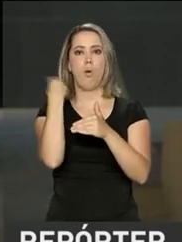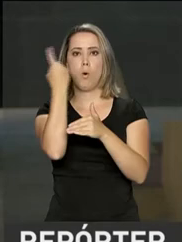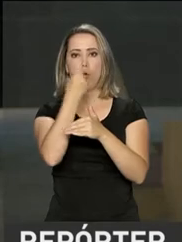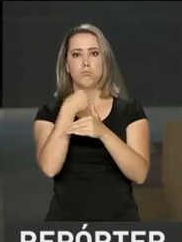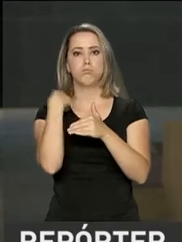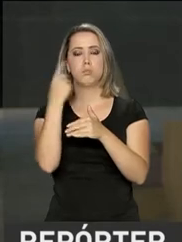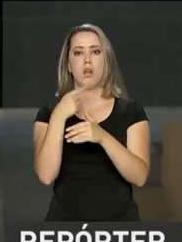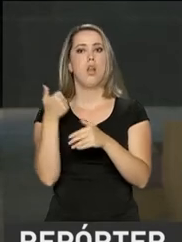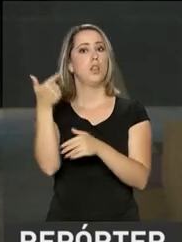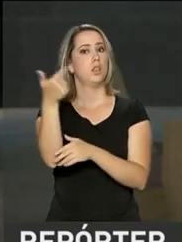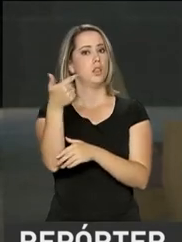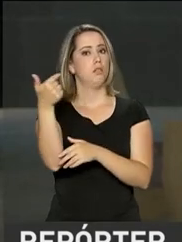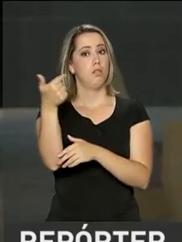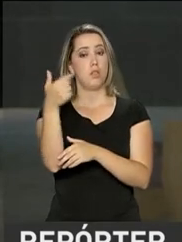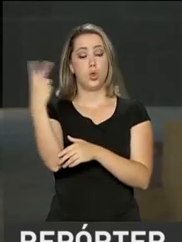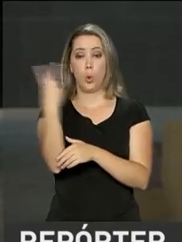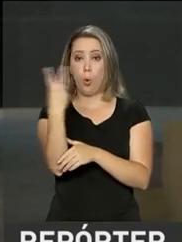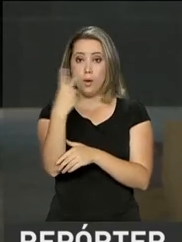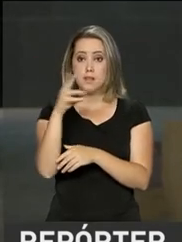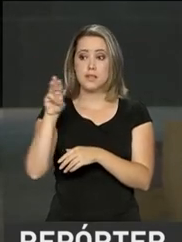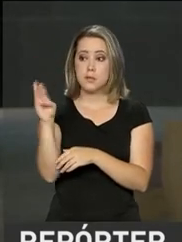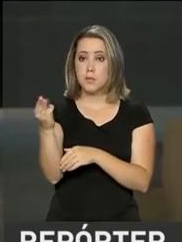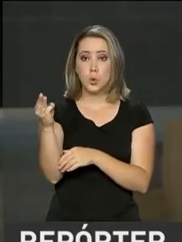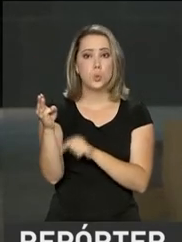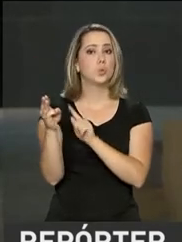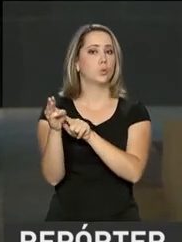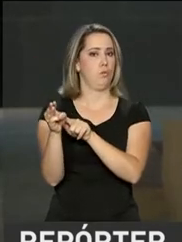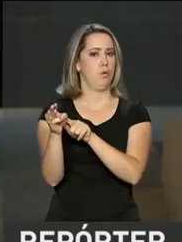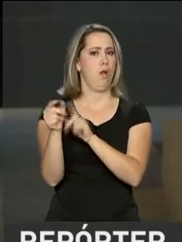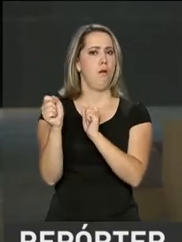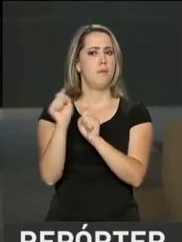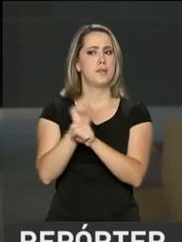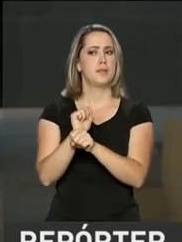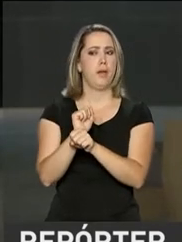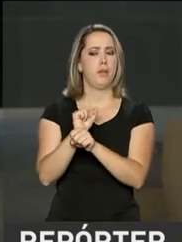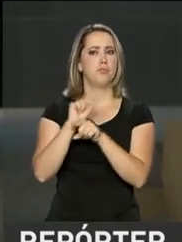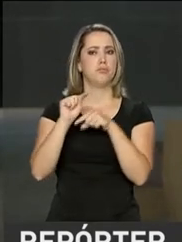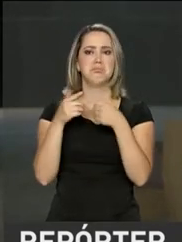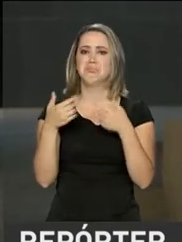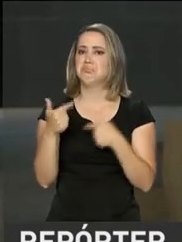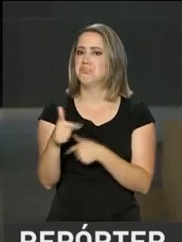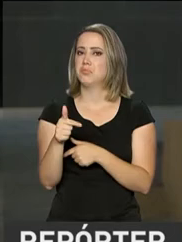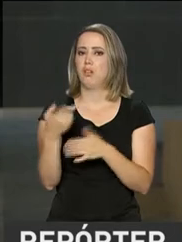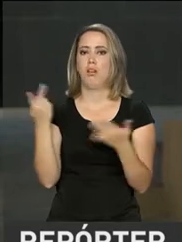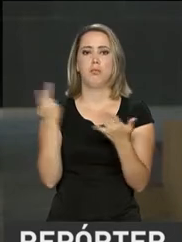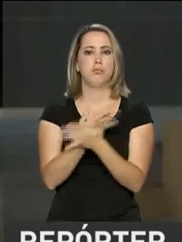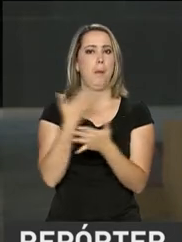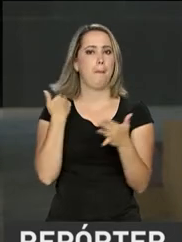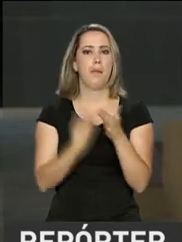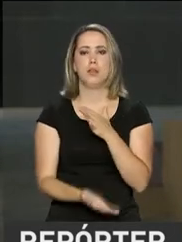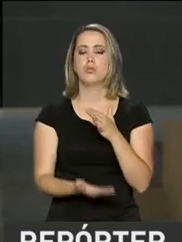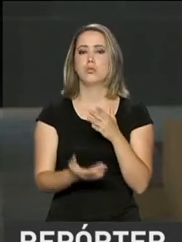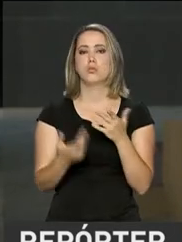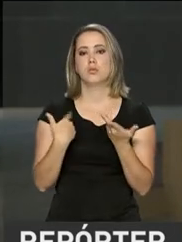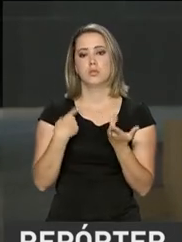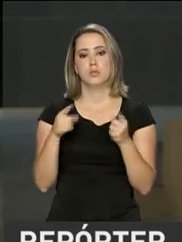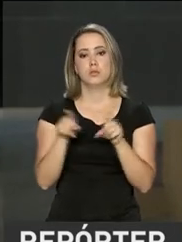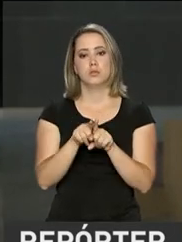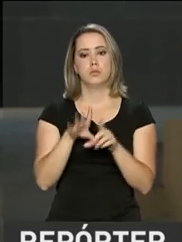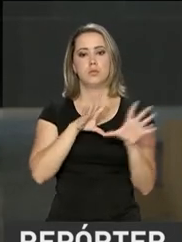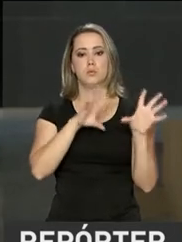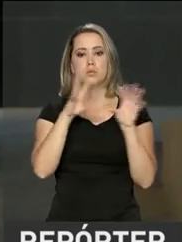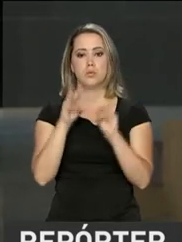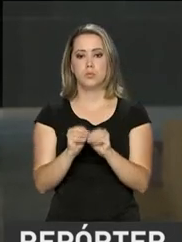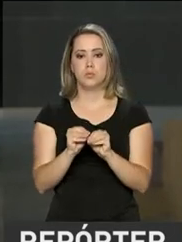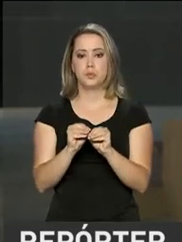aberta por até 2 minutos. Se durante esse período não houver nenhum tipo de ação, o candidato vai receber a informação de que o sistema vai